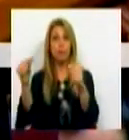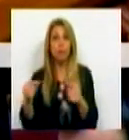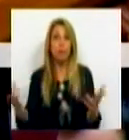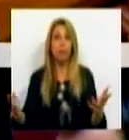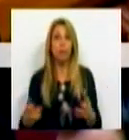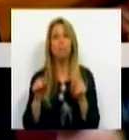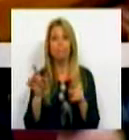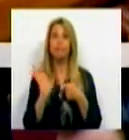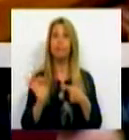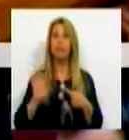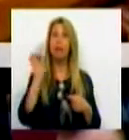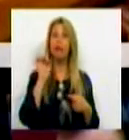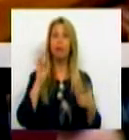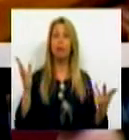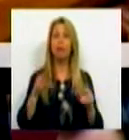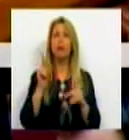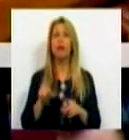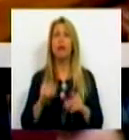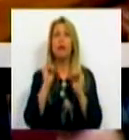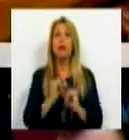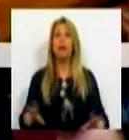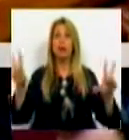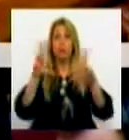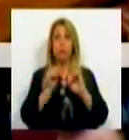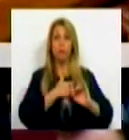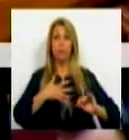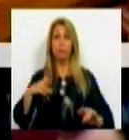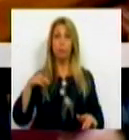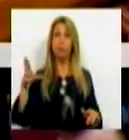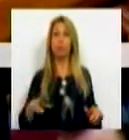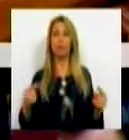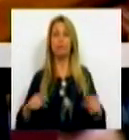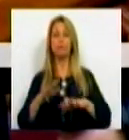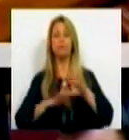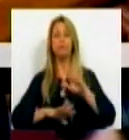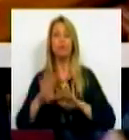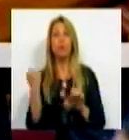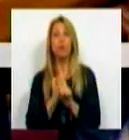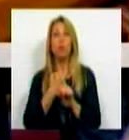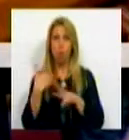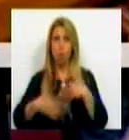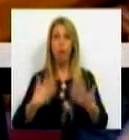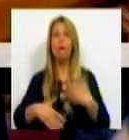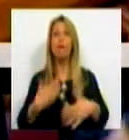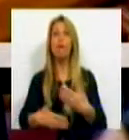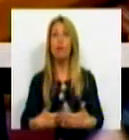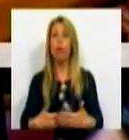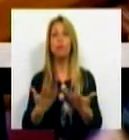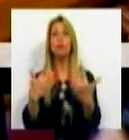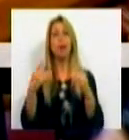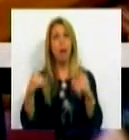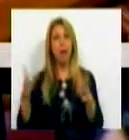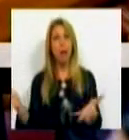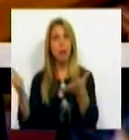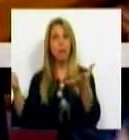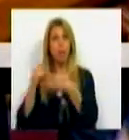aspecto importante. Também na inovação, as empresas portuguesas têm feito um papel e um avanço, mas há incentivos e apoios